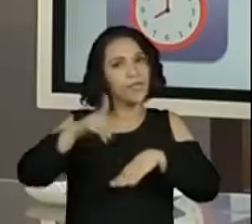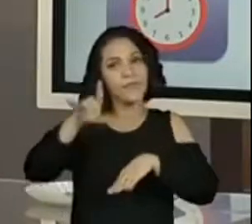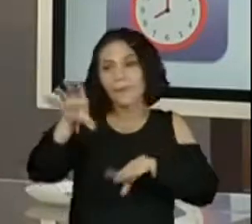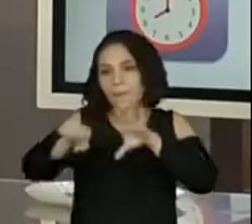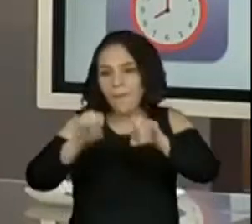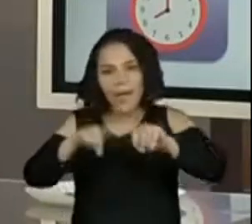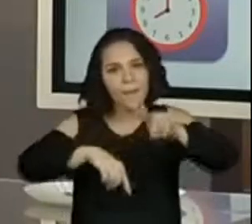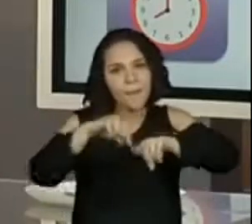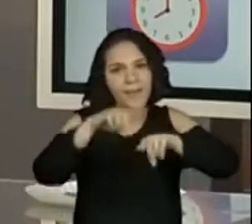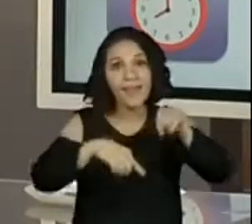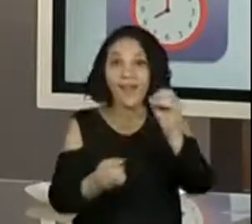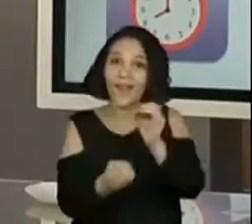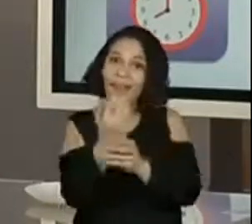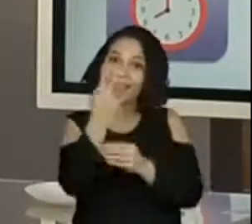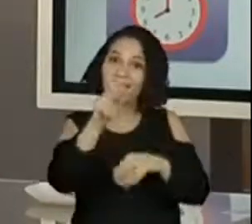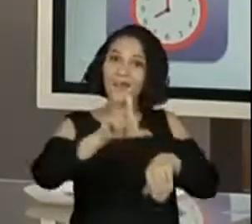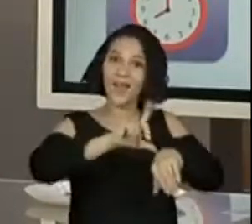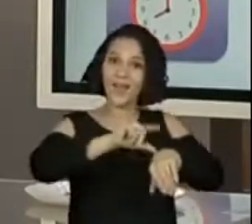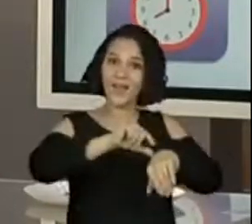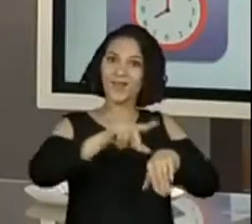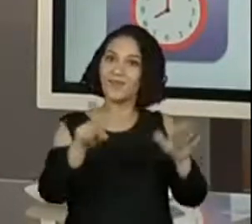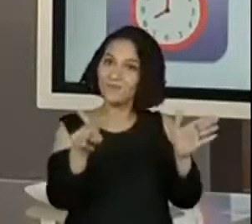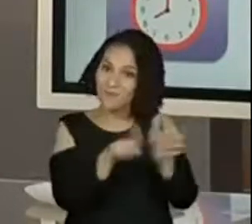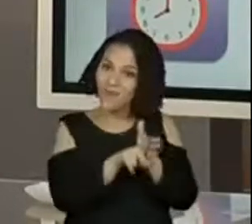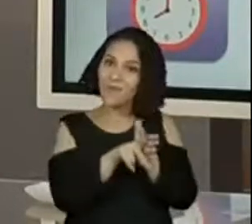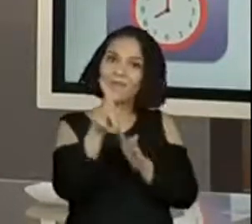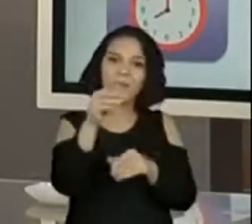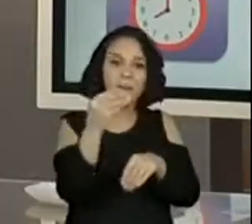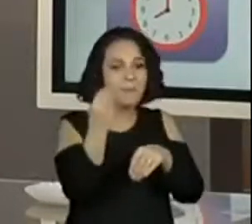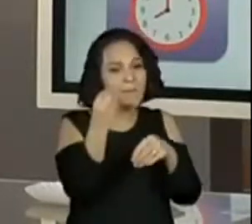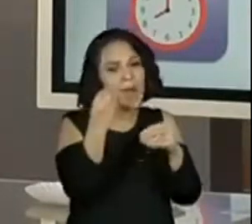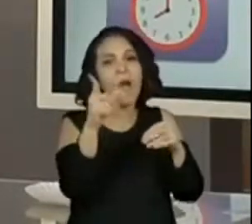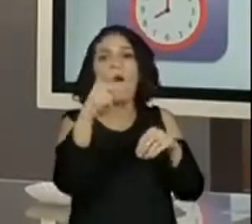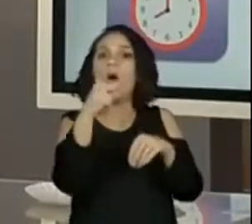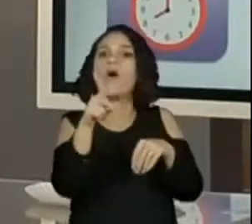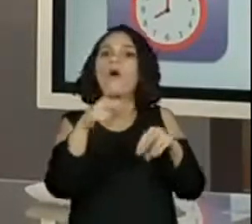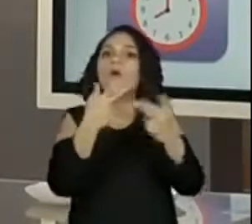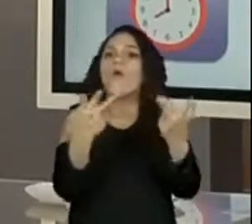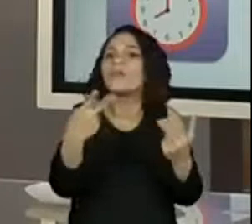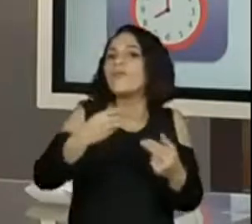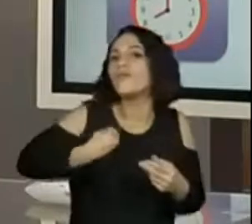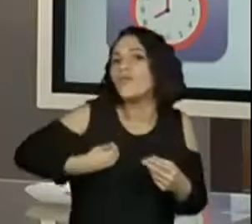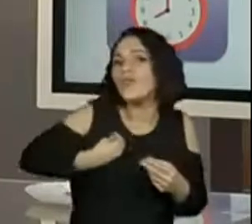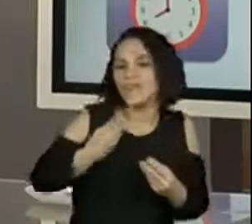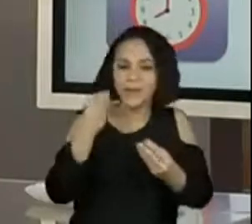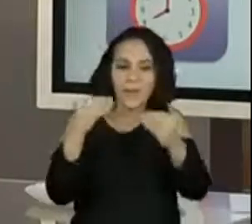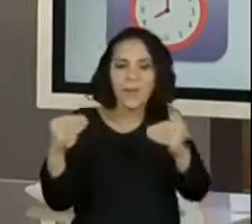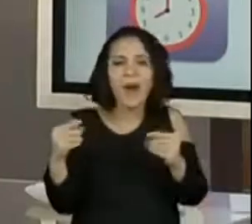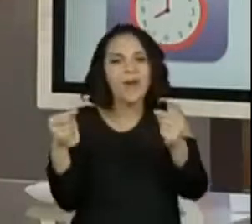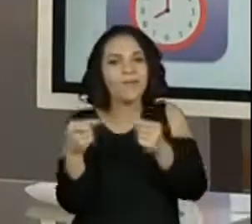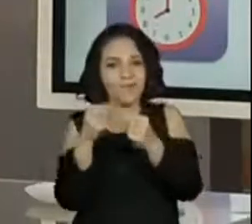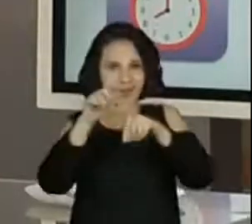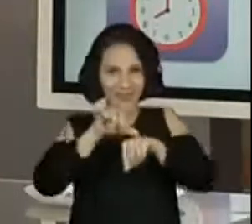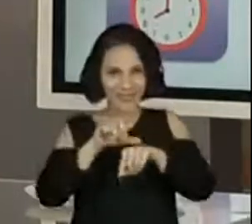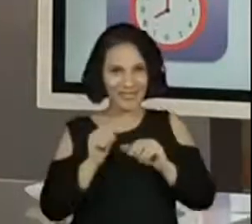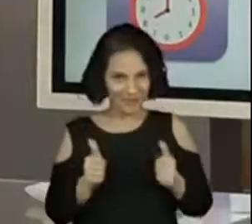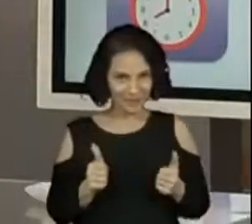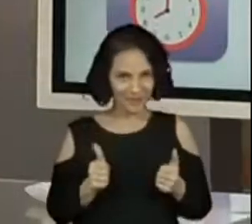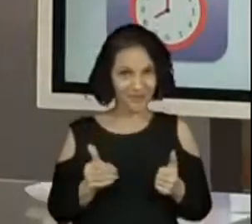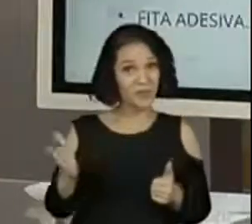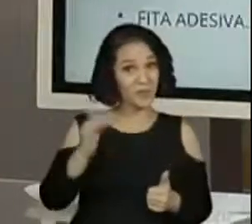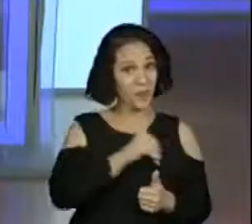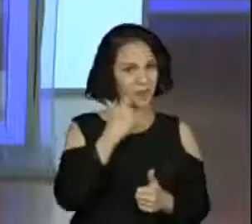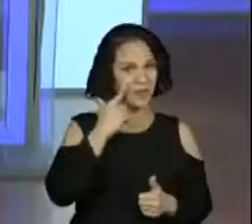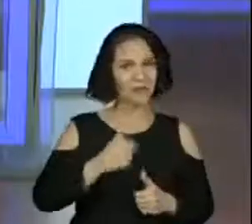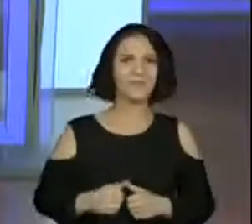um relógio para vocês também poderem marcar as horas das suas atividades aí, tá bom? Então vamos para a mão na